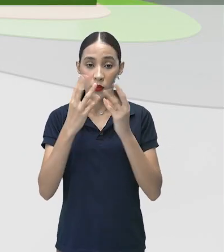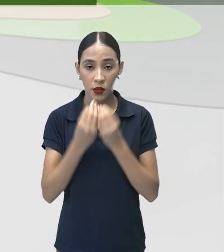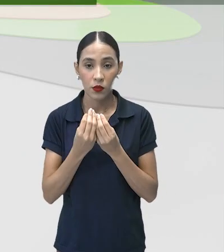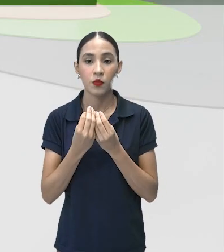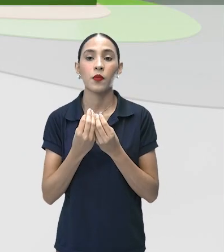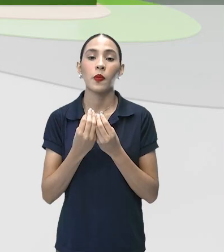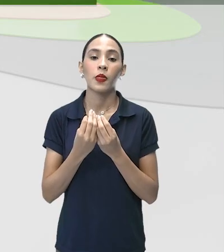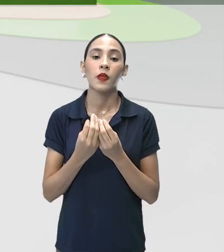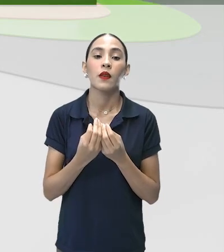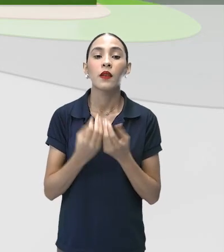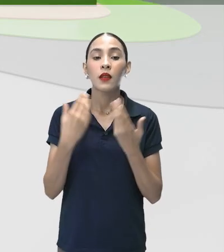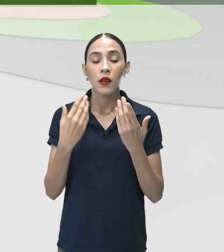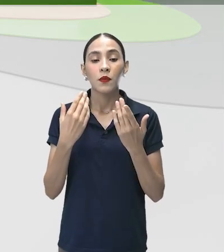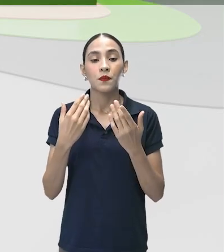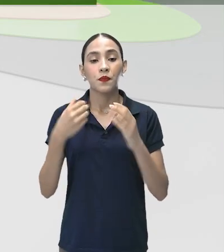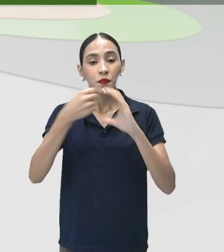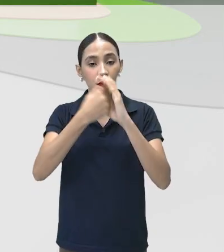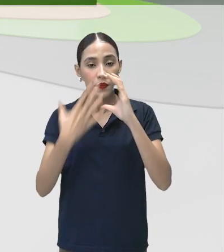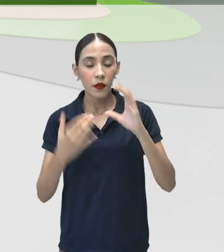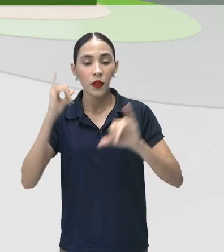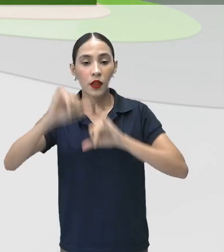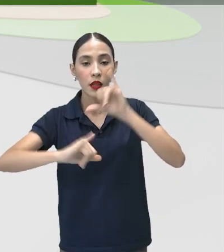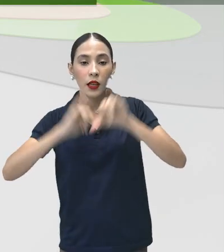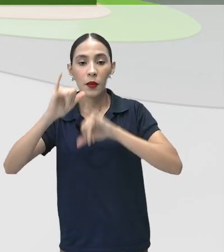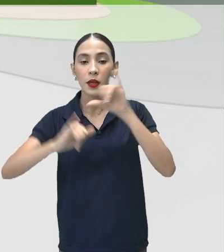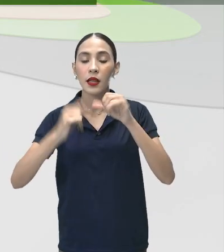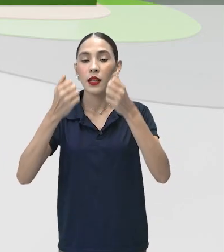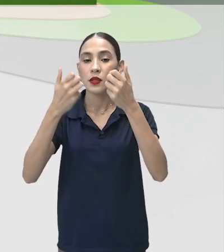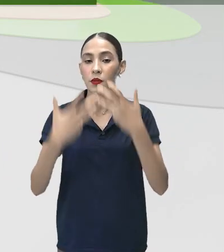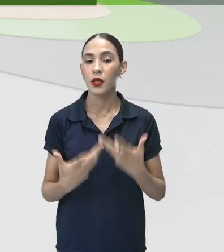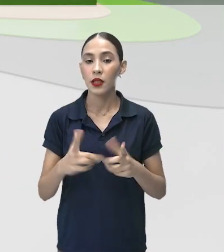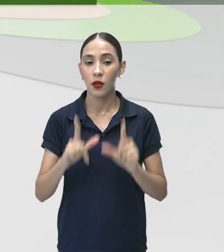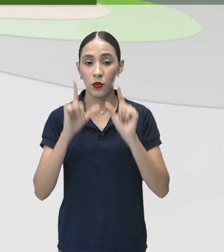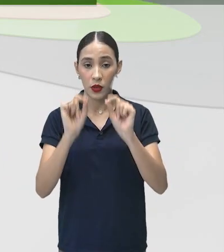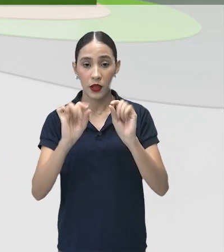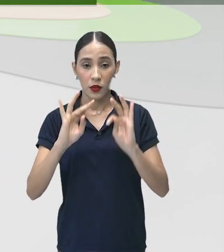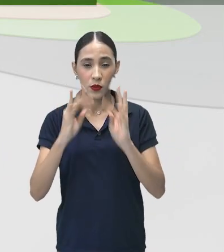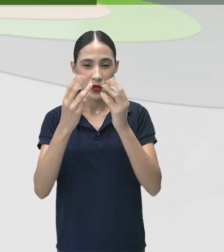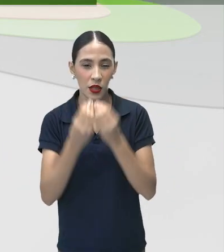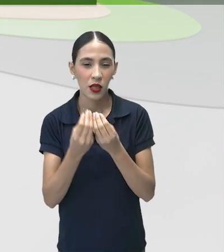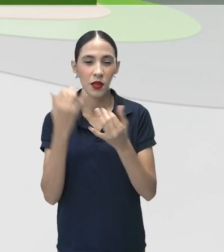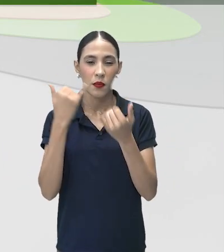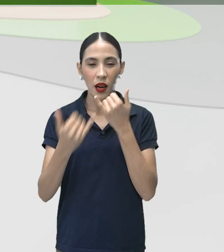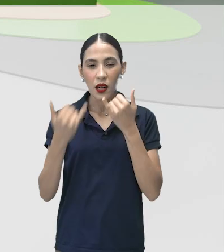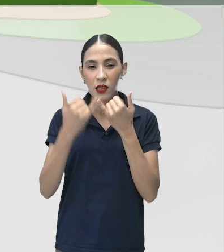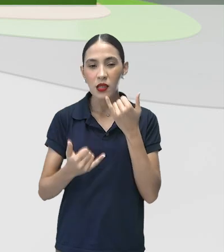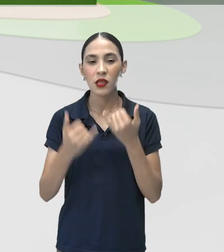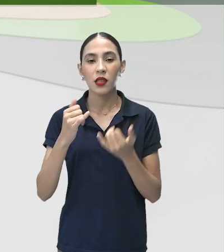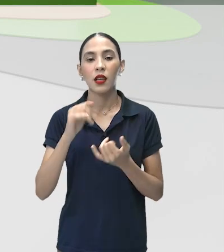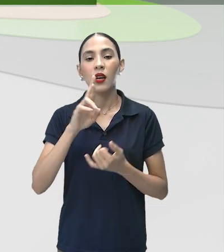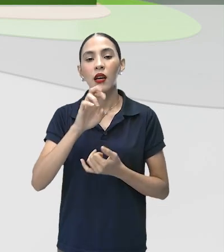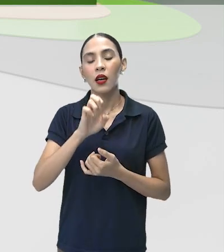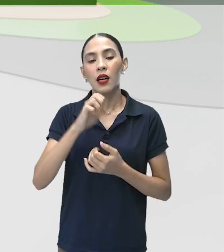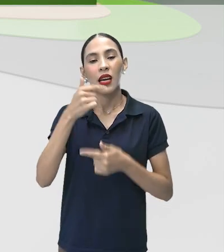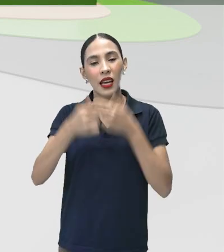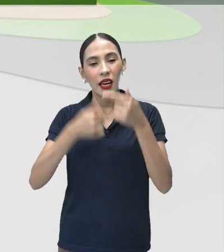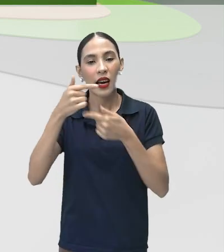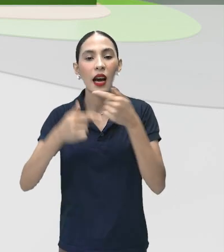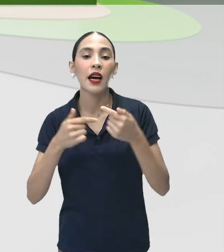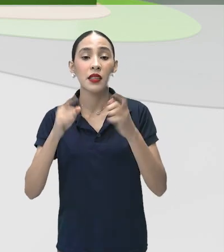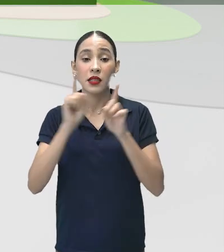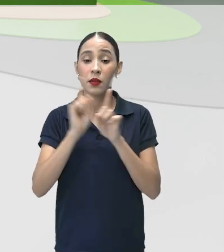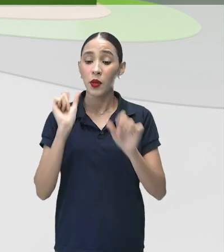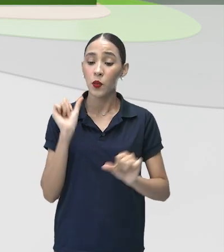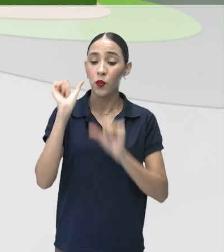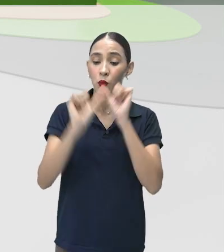elemento. Enquanto as propriedades químicas, eles descrevem uma substância como uma substância reage e se